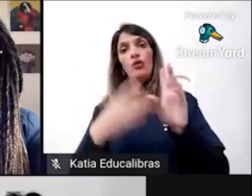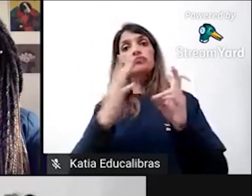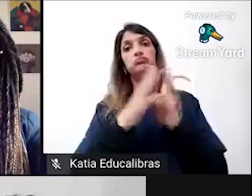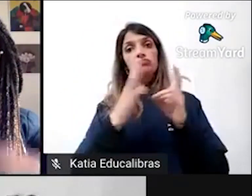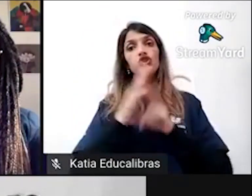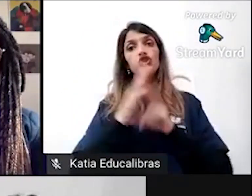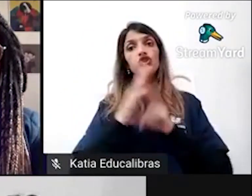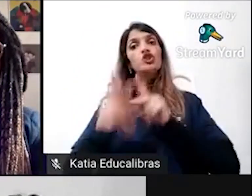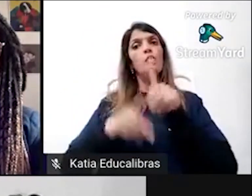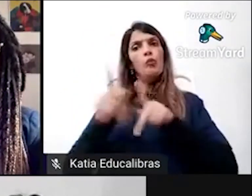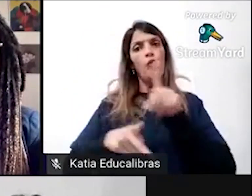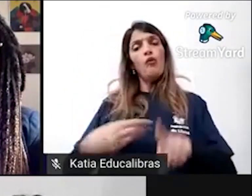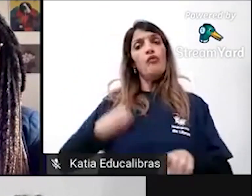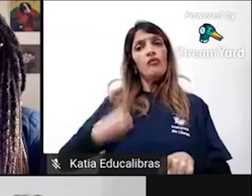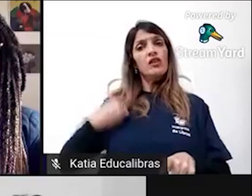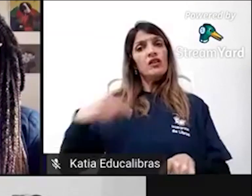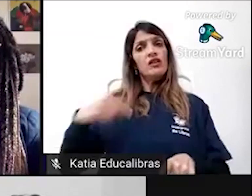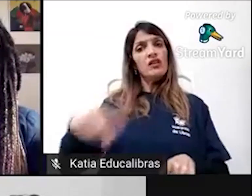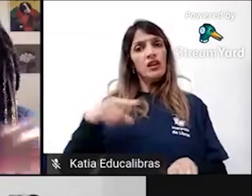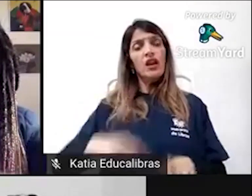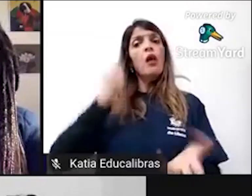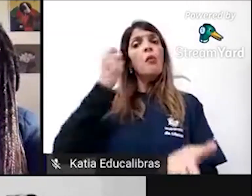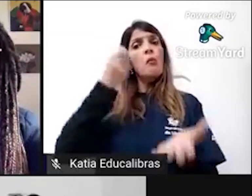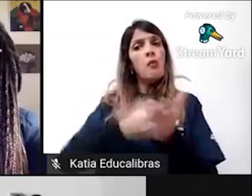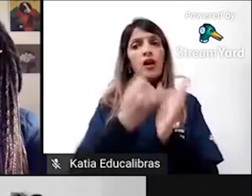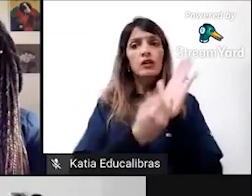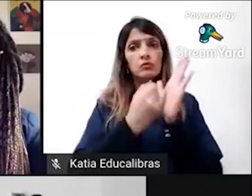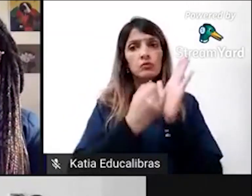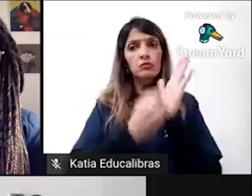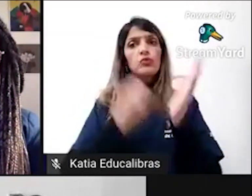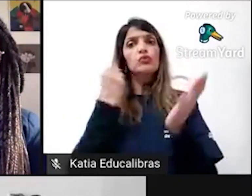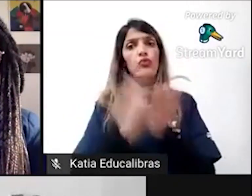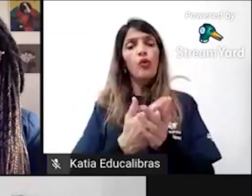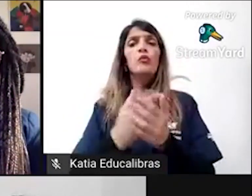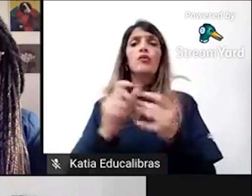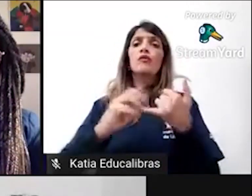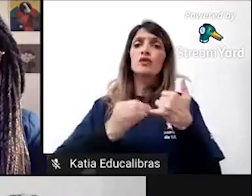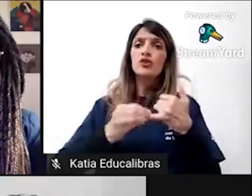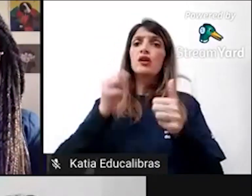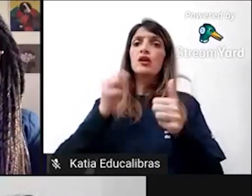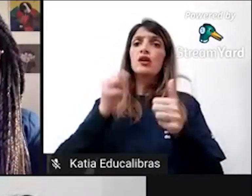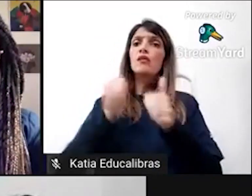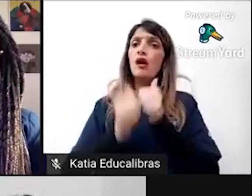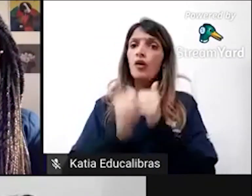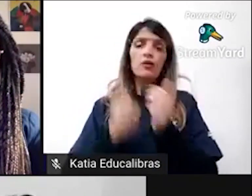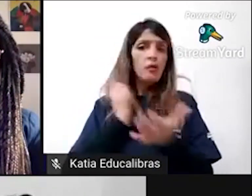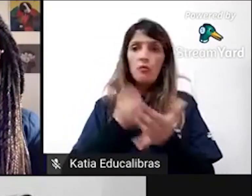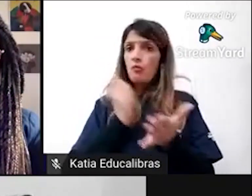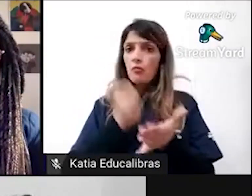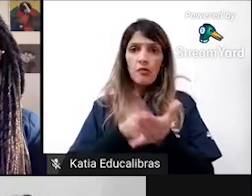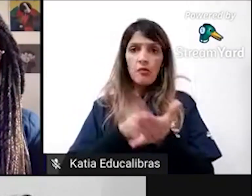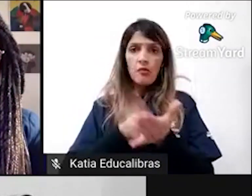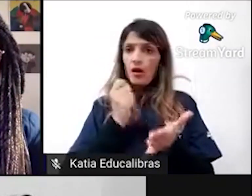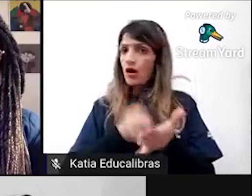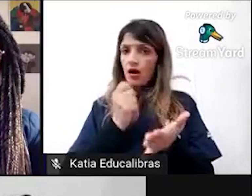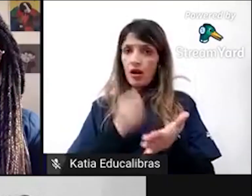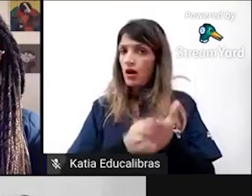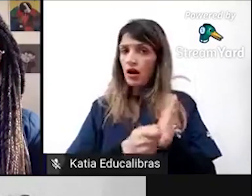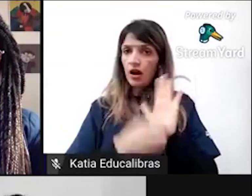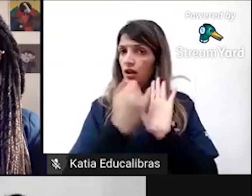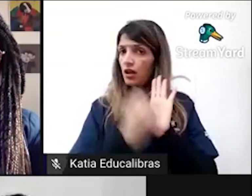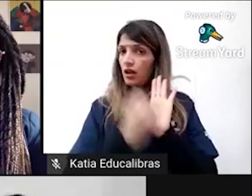pagamos impostos, porque compramos feijão, compramos o arroz, pagamos impostos de tudo isso aí. E queremos